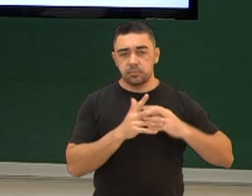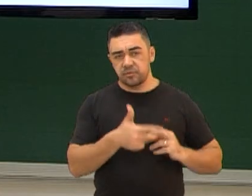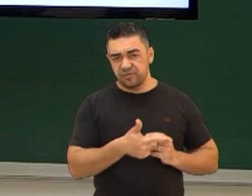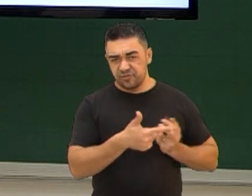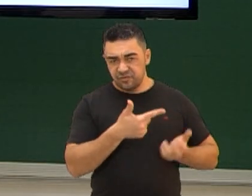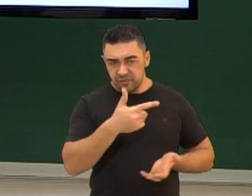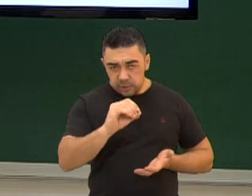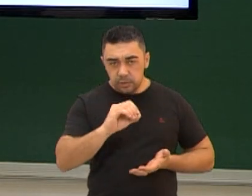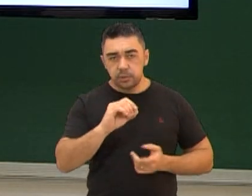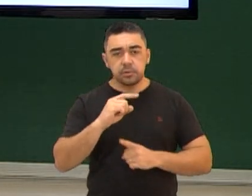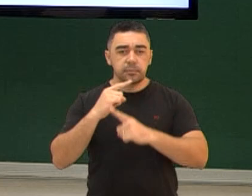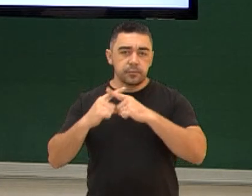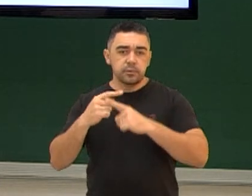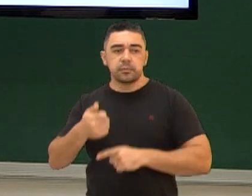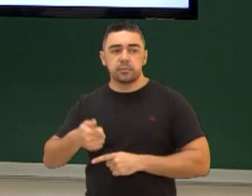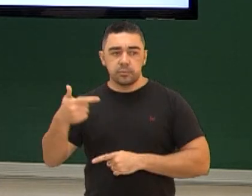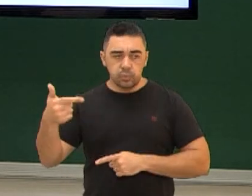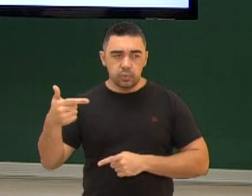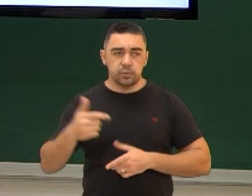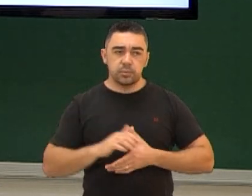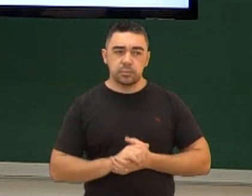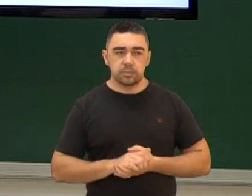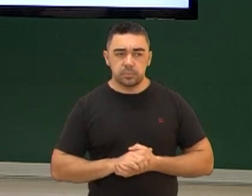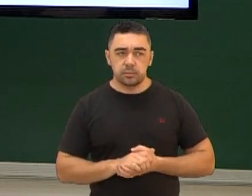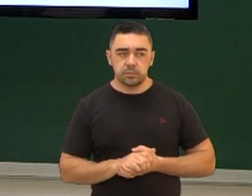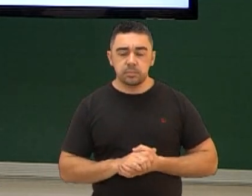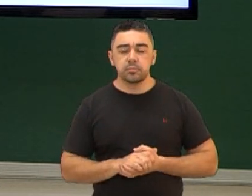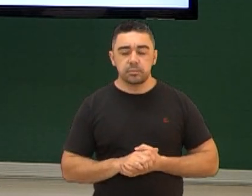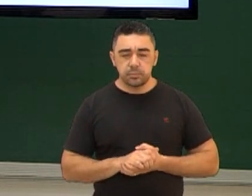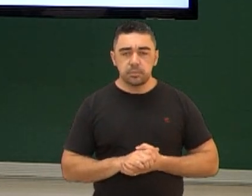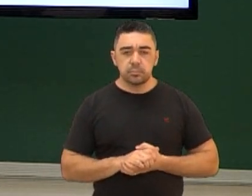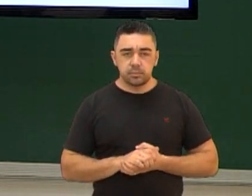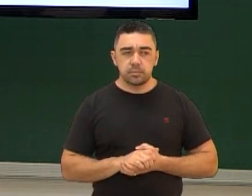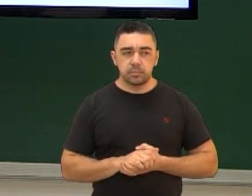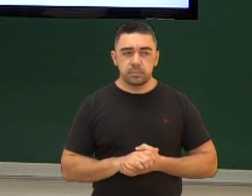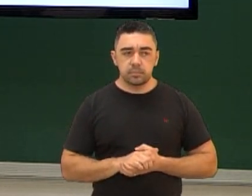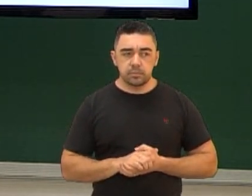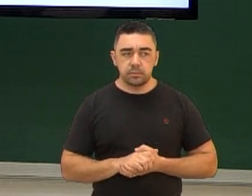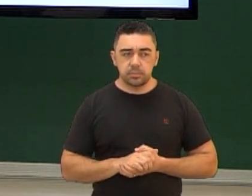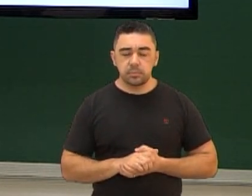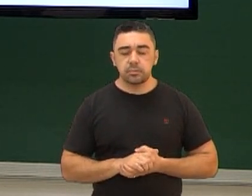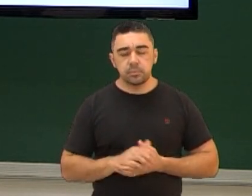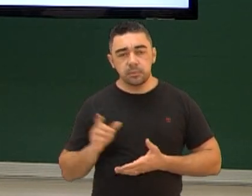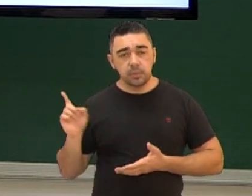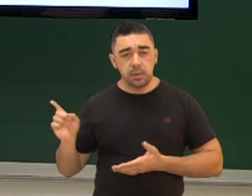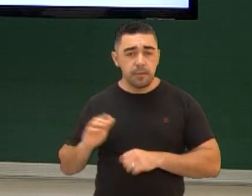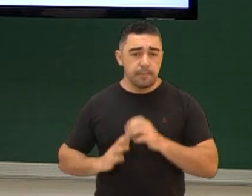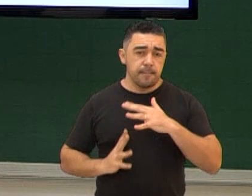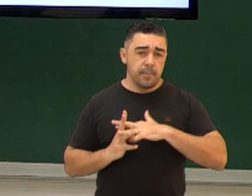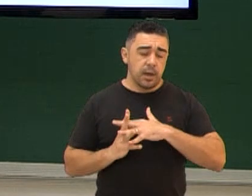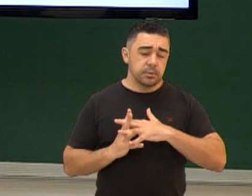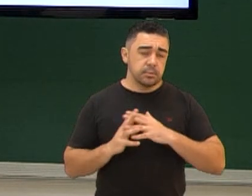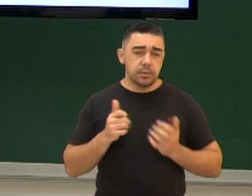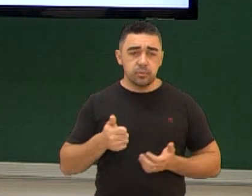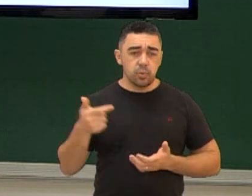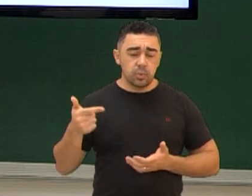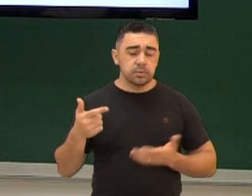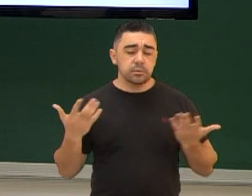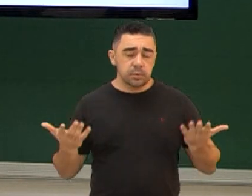capacitância, vezes a tensão máxima que ele vai carregar. A tensão máxima que ele vai carregar é 12